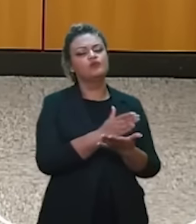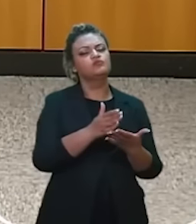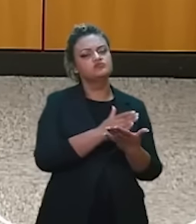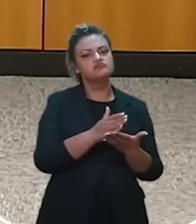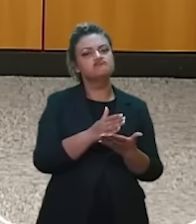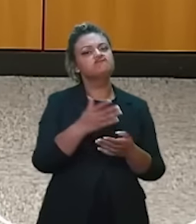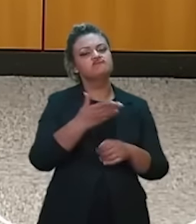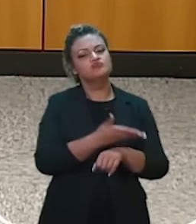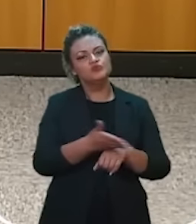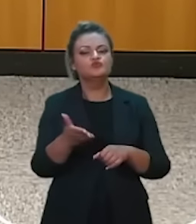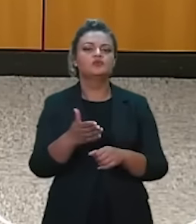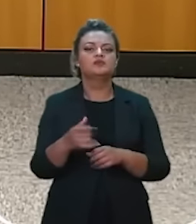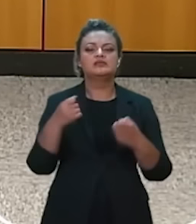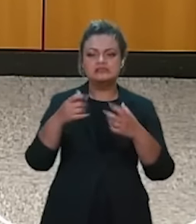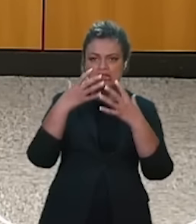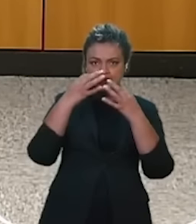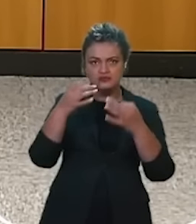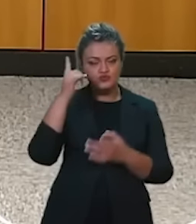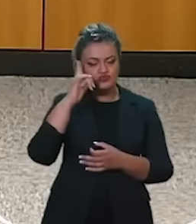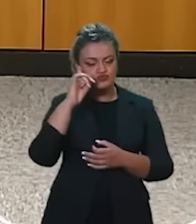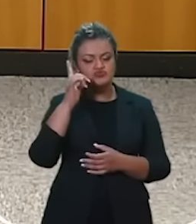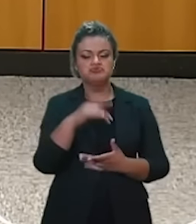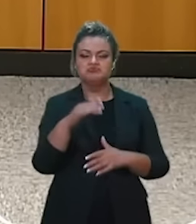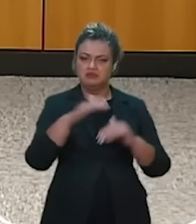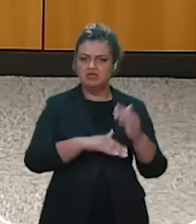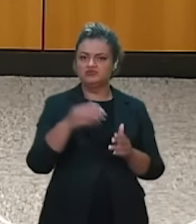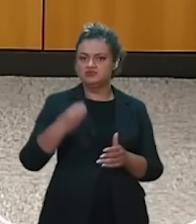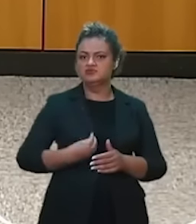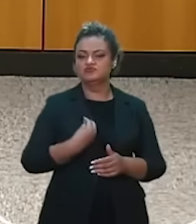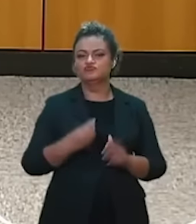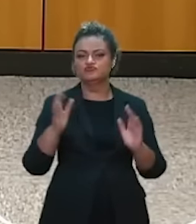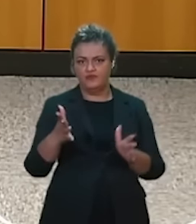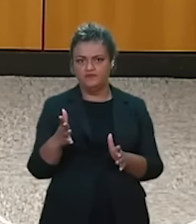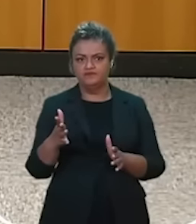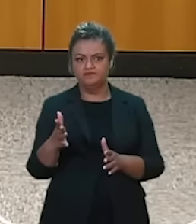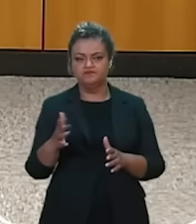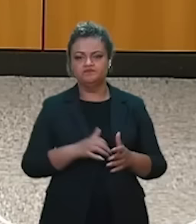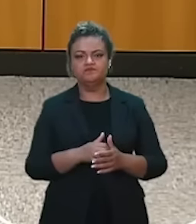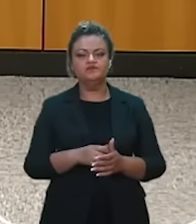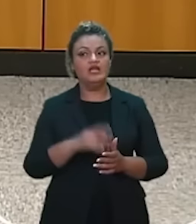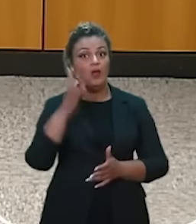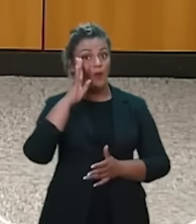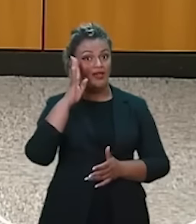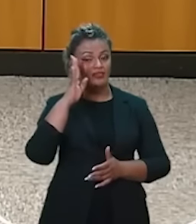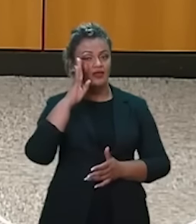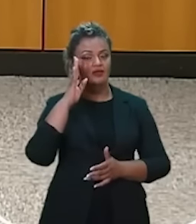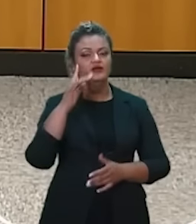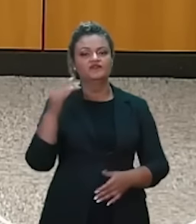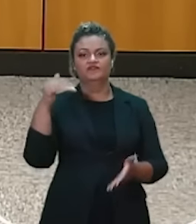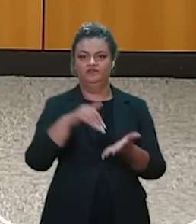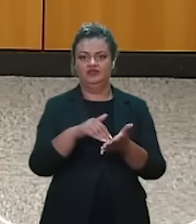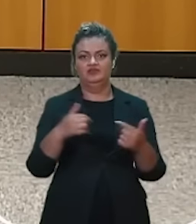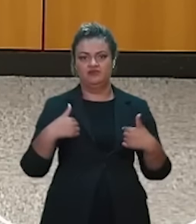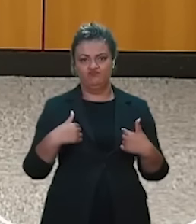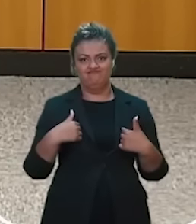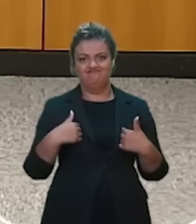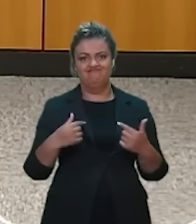que demandam atenção diária estão sendo praticados e na quarta-feira será meu último dia aqui